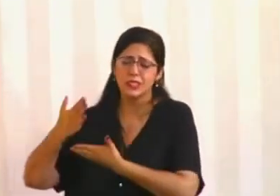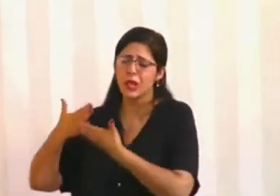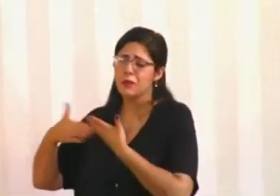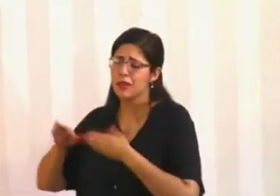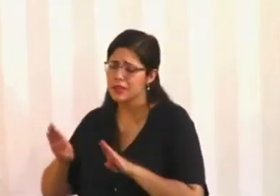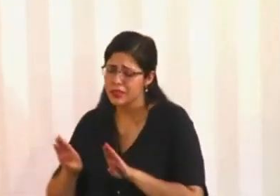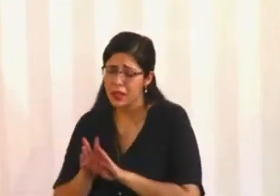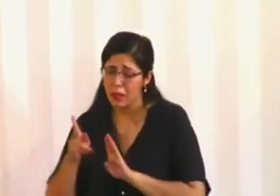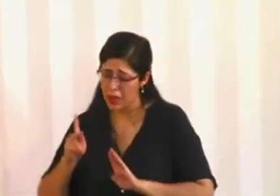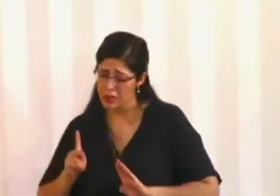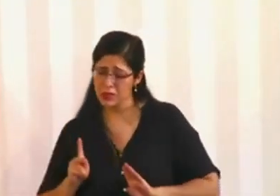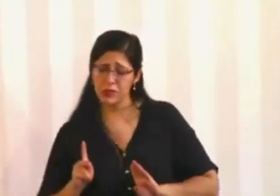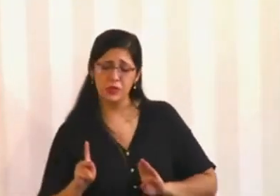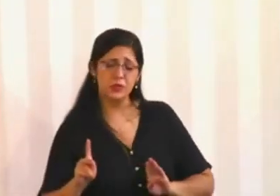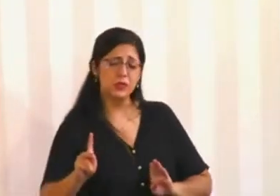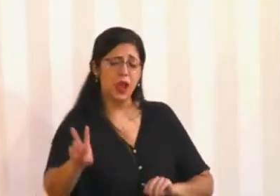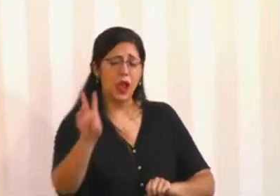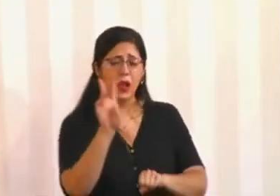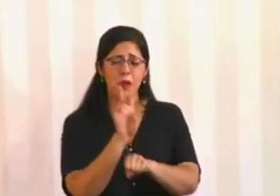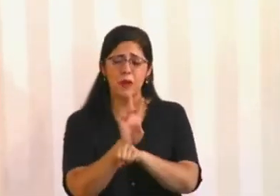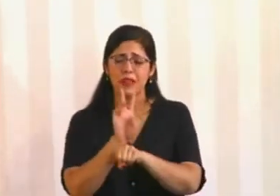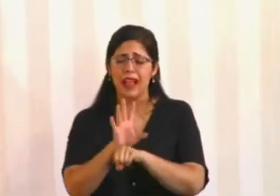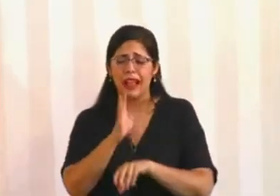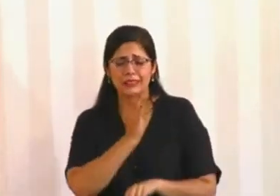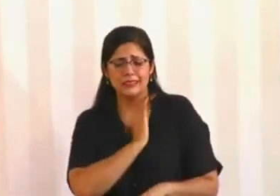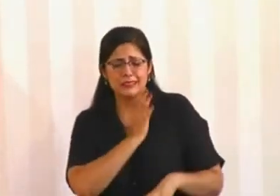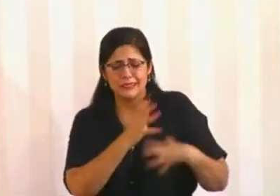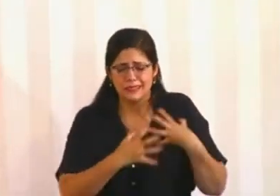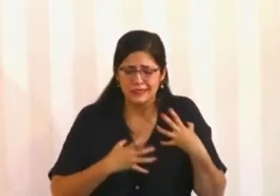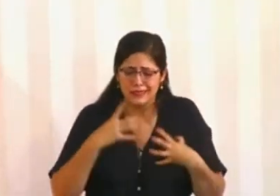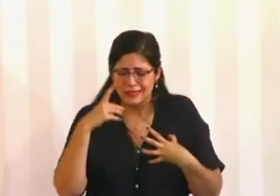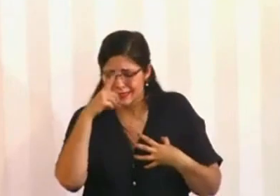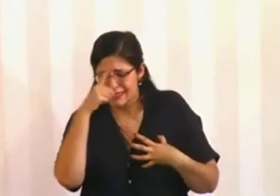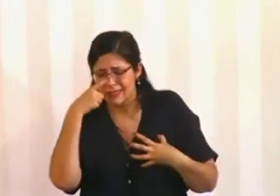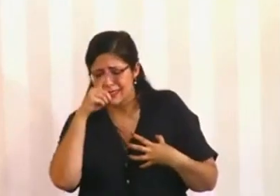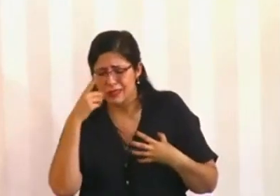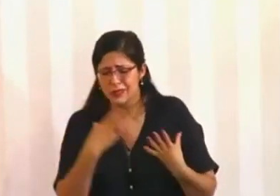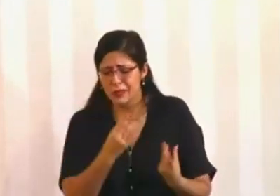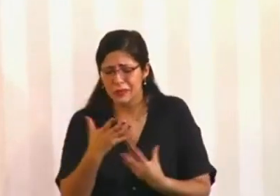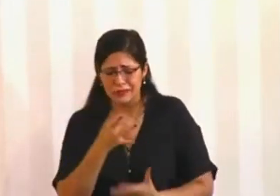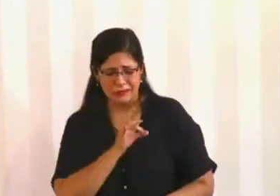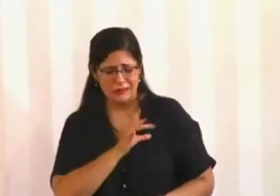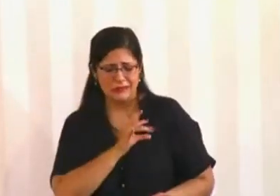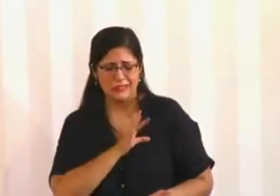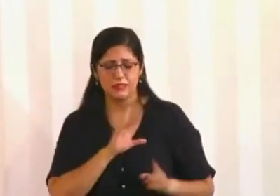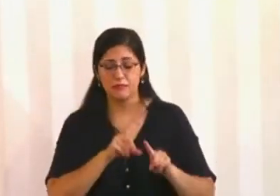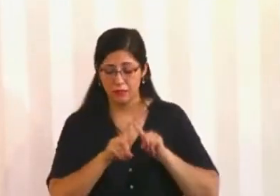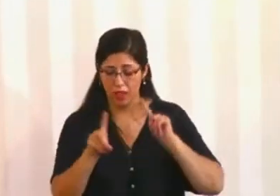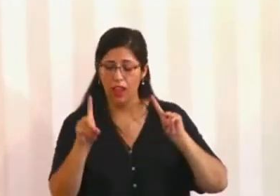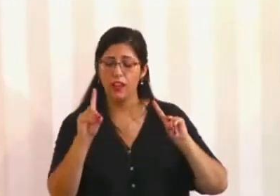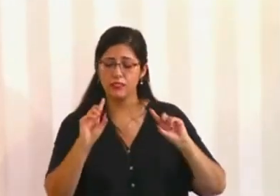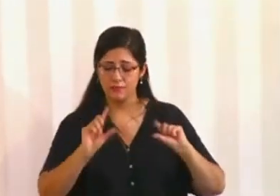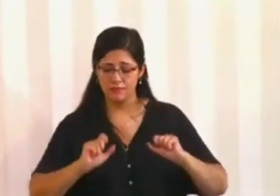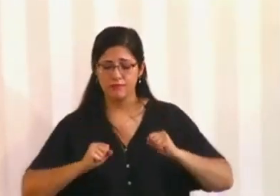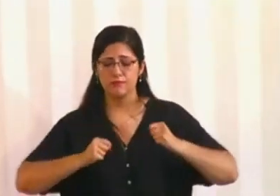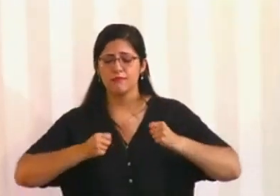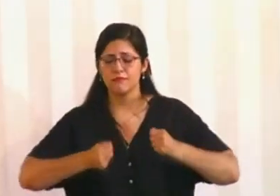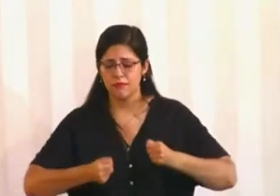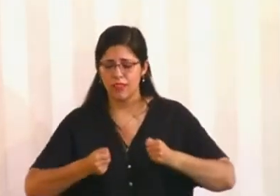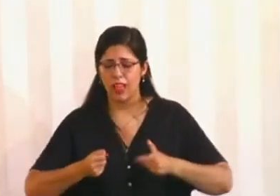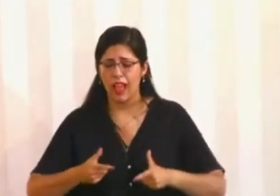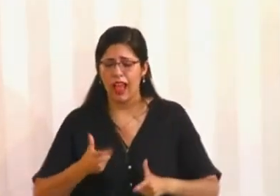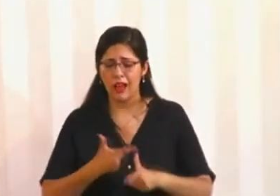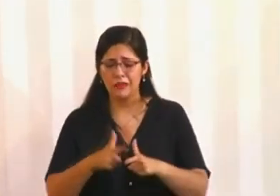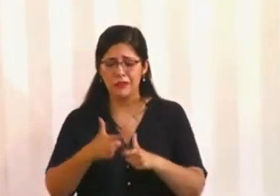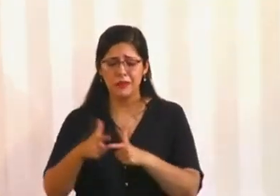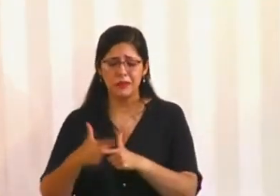É bem verdade que às vezes paira dúvida no nosso coração, incerteza, medo. Às vezes nós enfrentamos uma situação tão difícil e